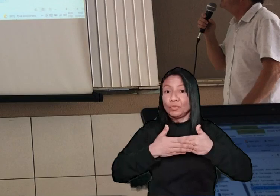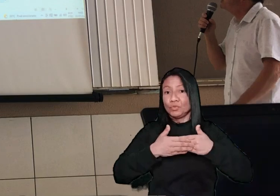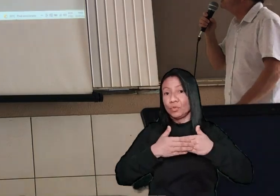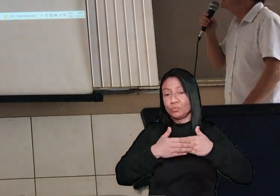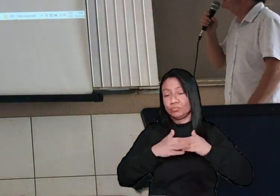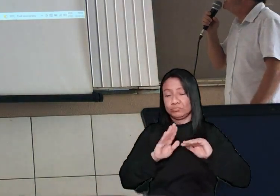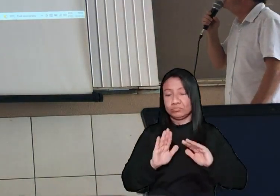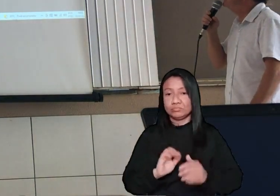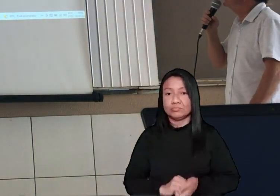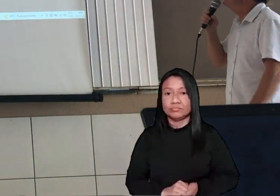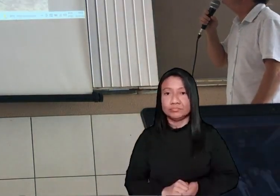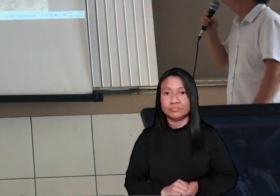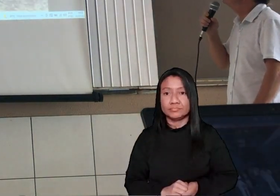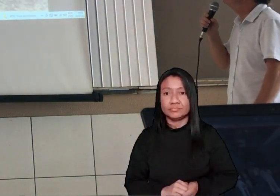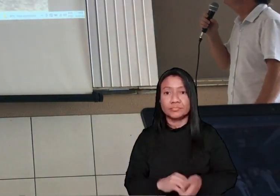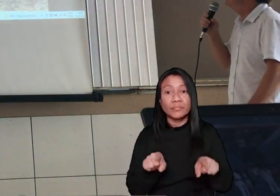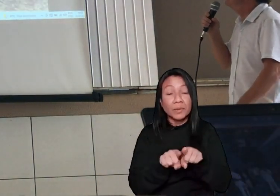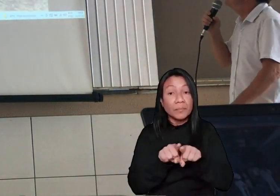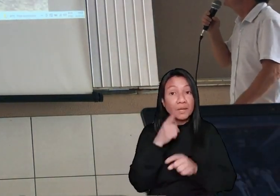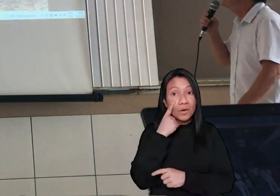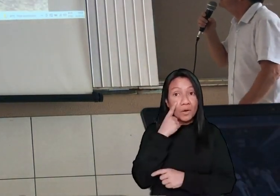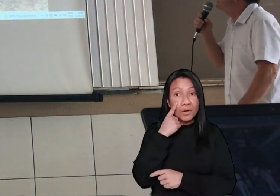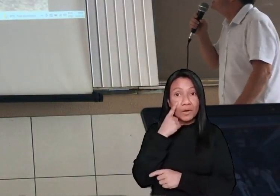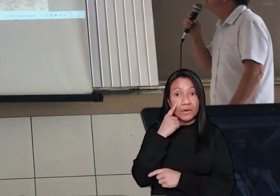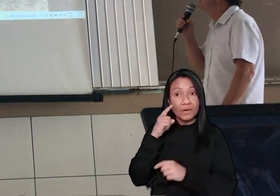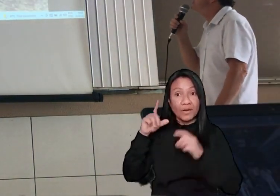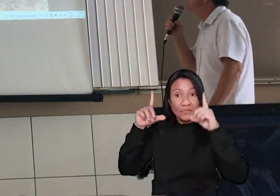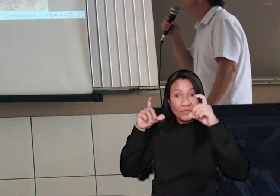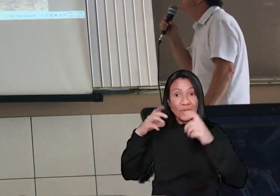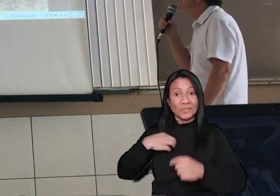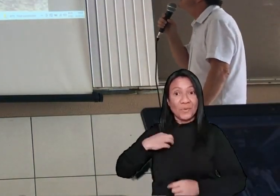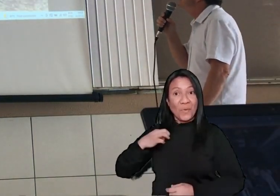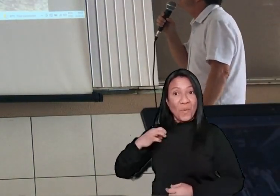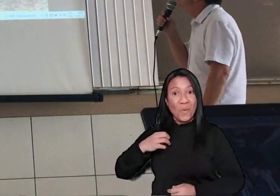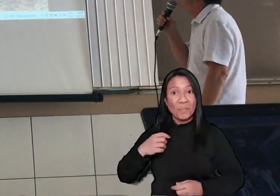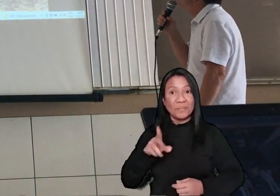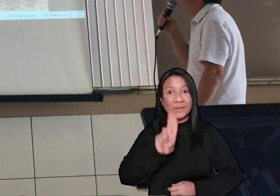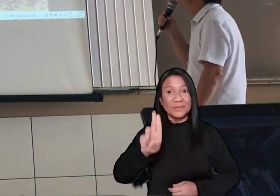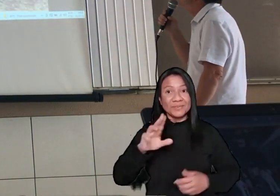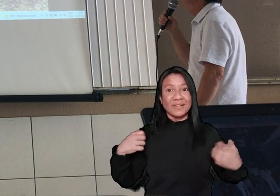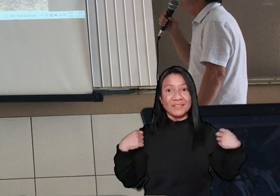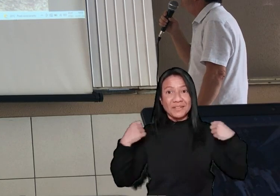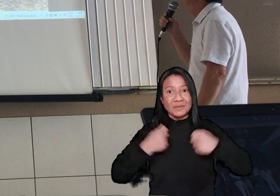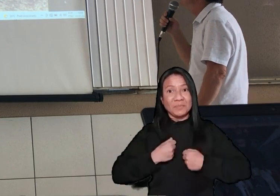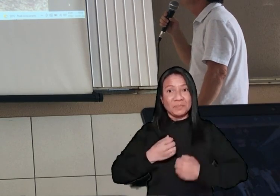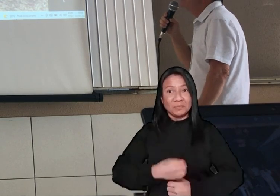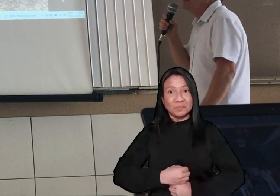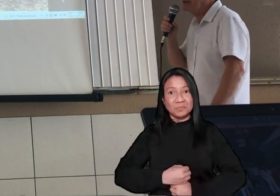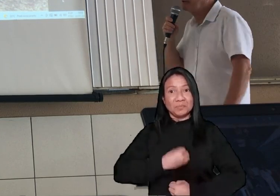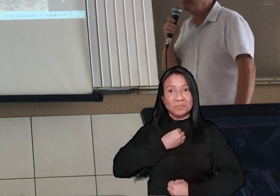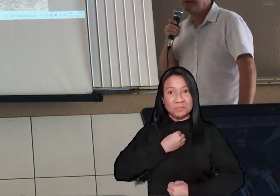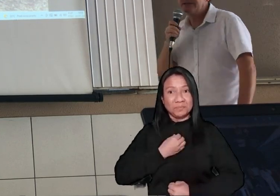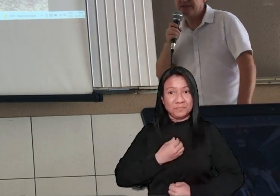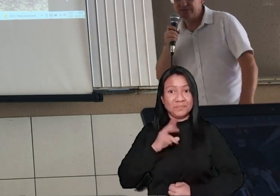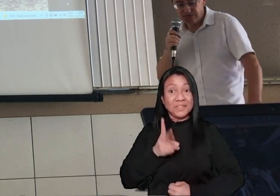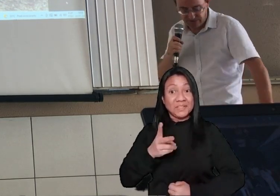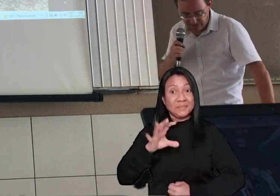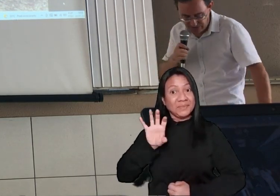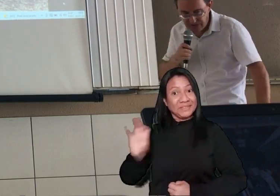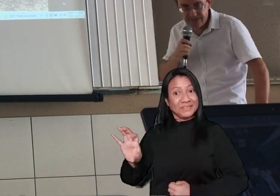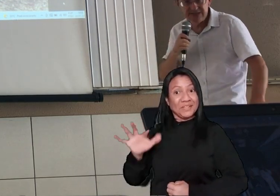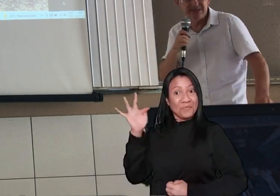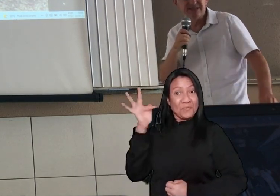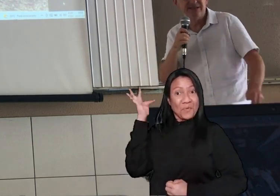da época, o pessoal usava ternos, né? Olha ali o pessoal de terno, de bota, de chapéu. Vejam como nós estamos